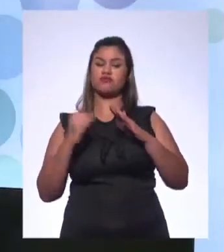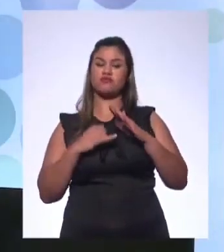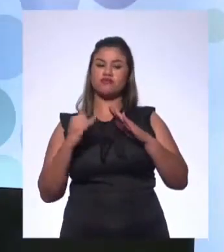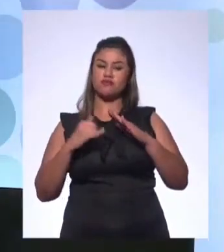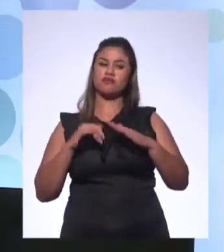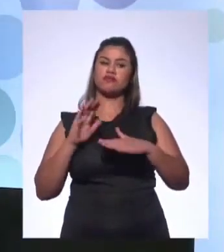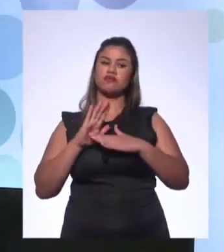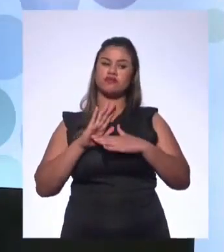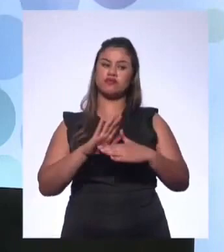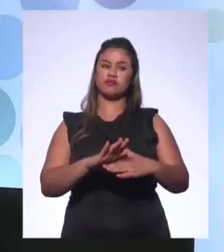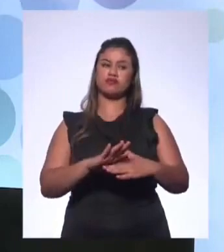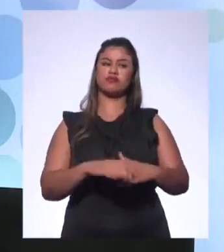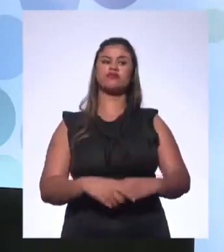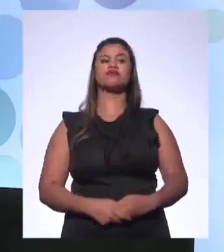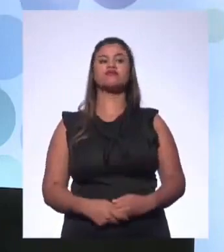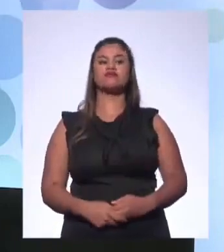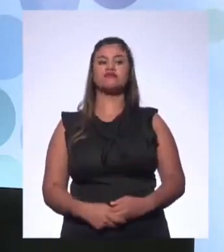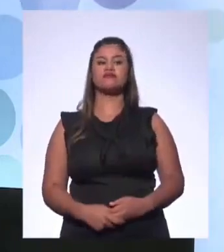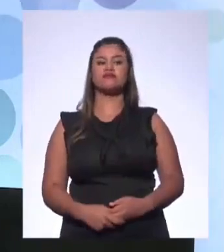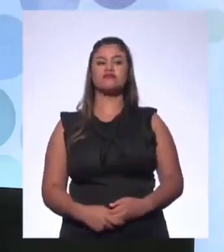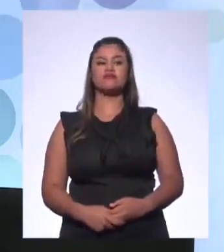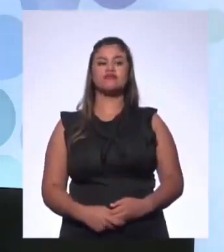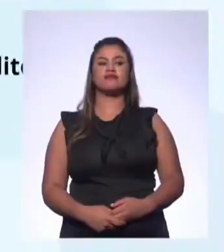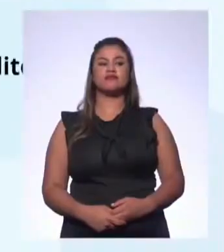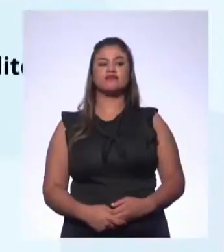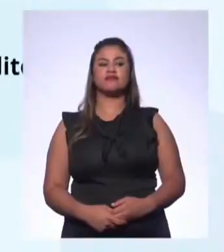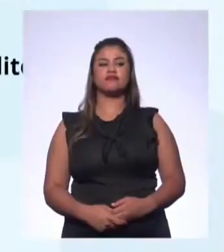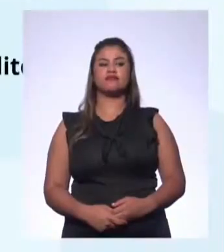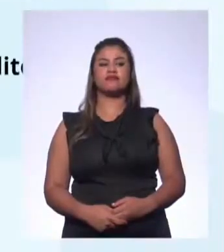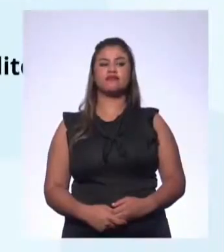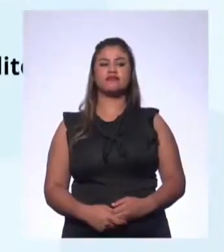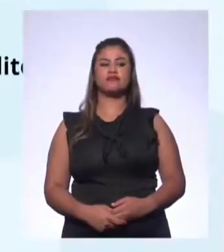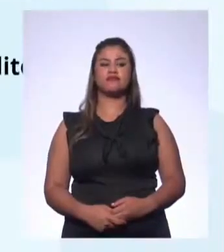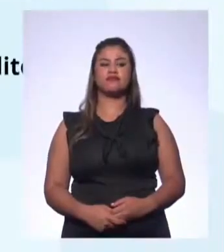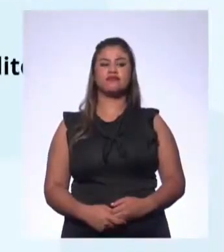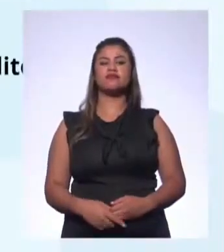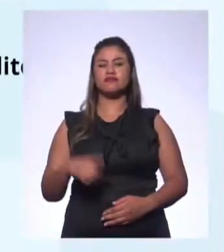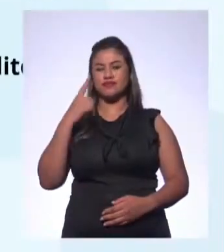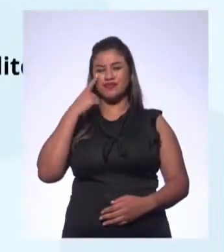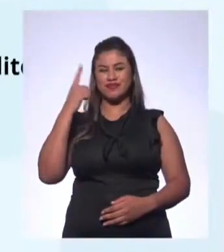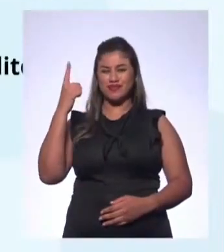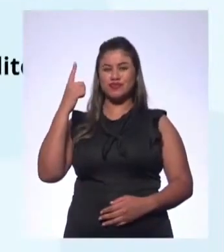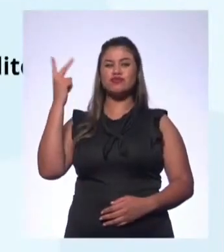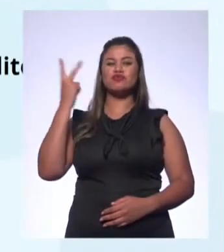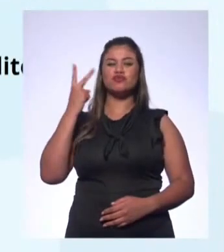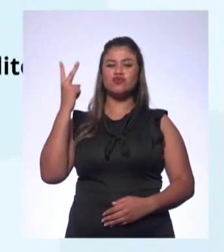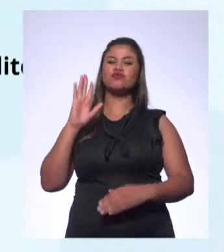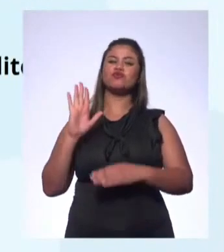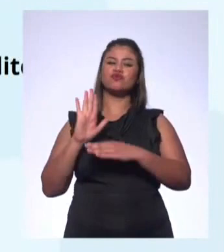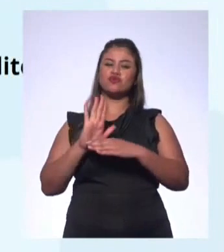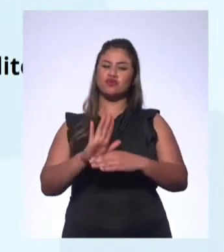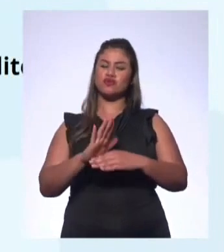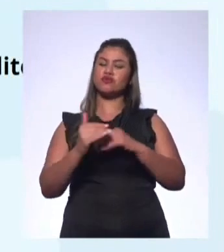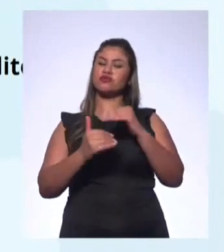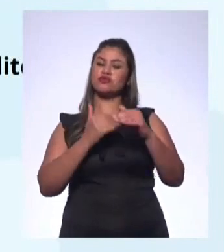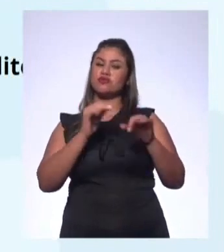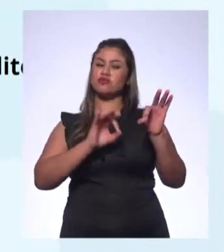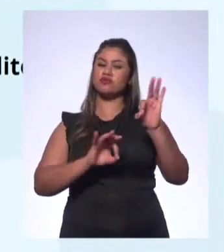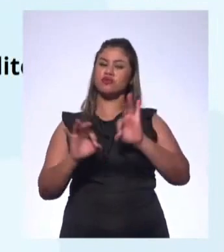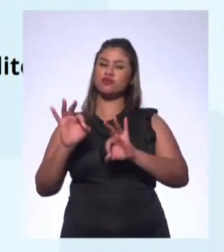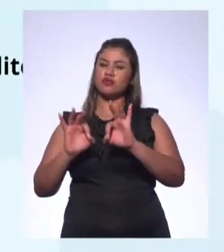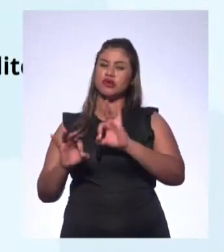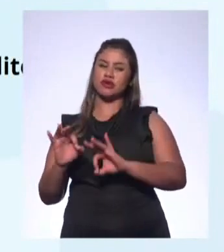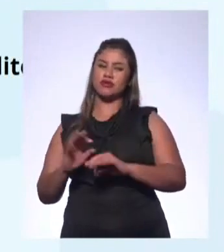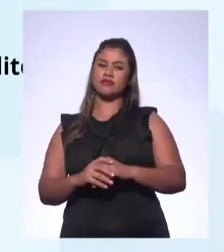caso, uma está aqui e a outra, que eles vêm ajudando. Né? Eles vêm ajudando, desenvolvendo programas.